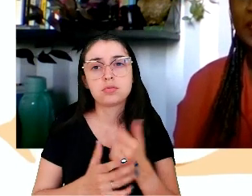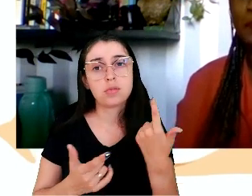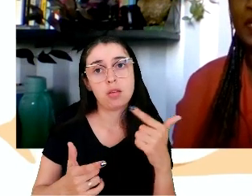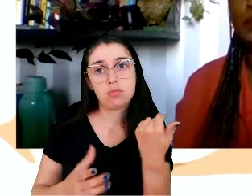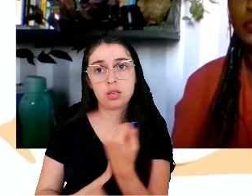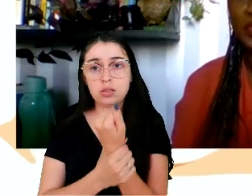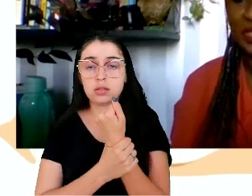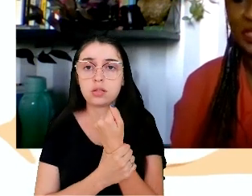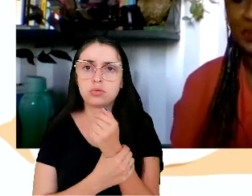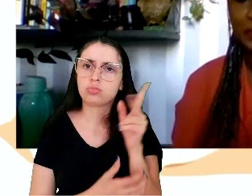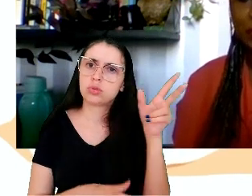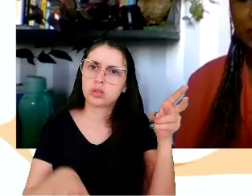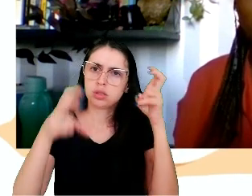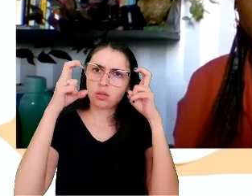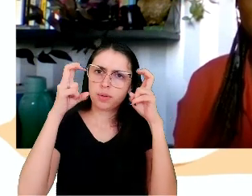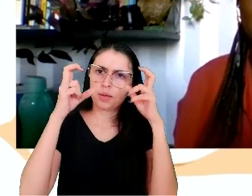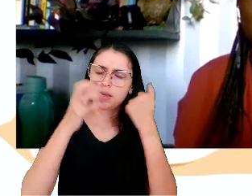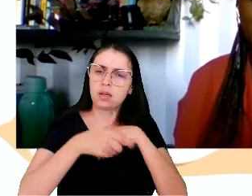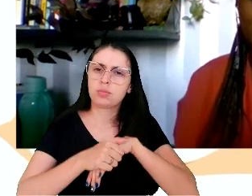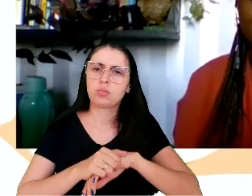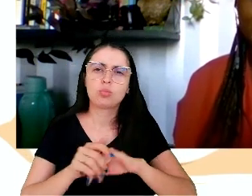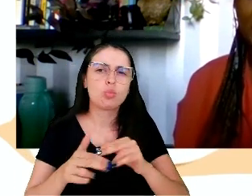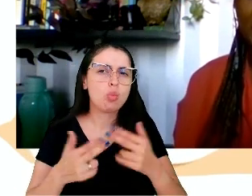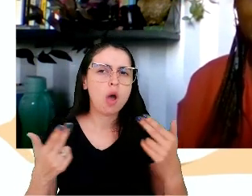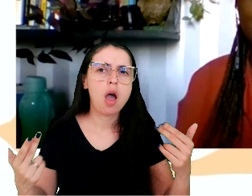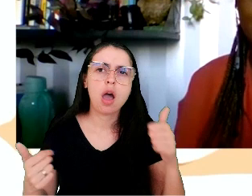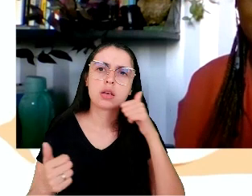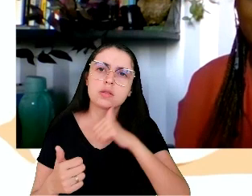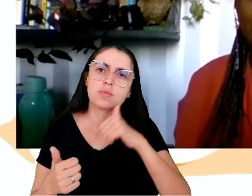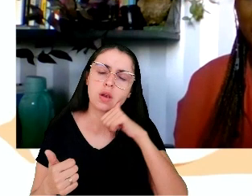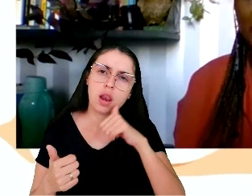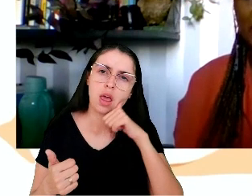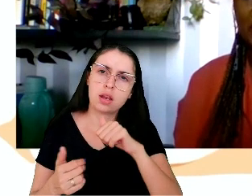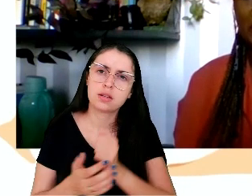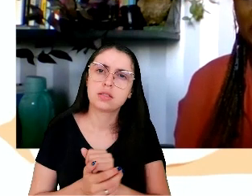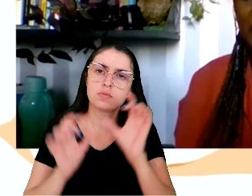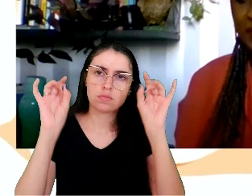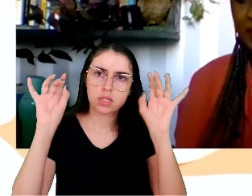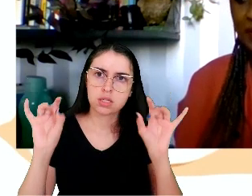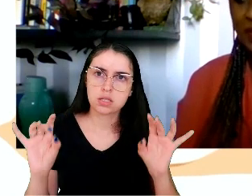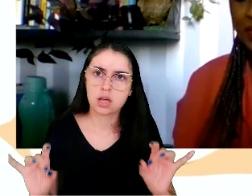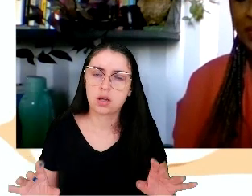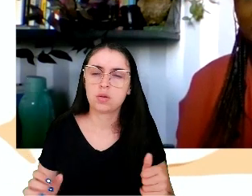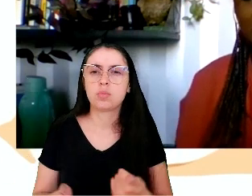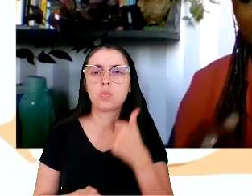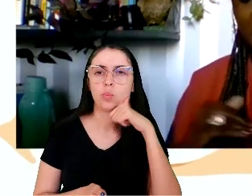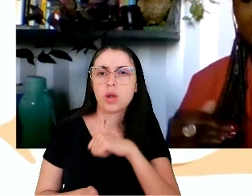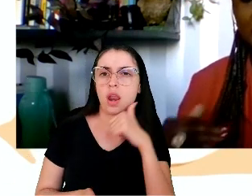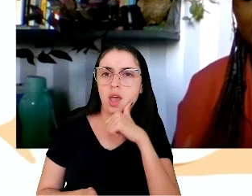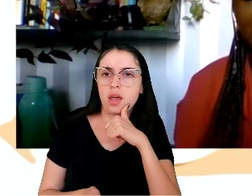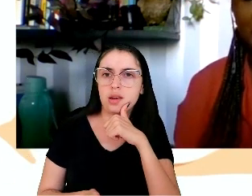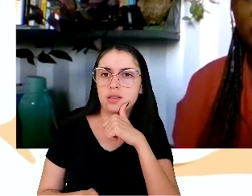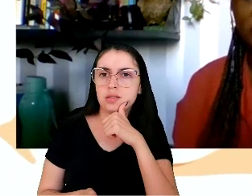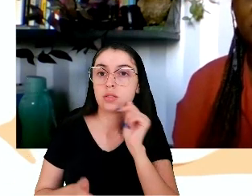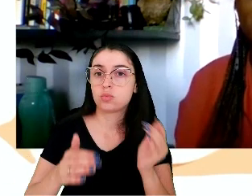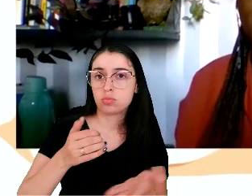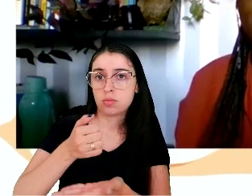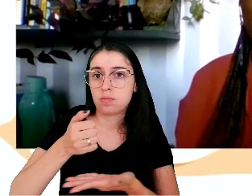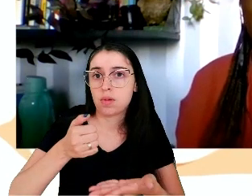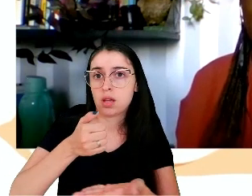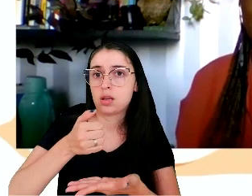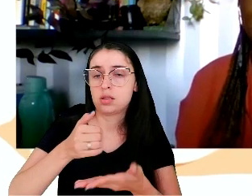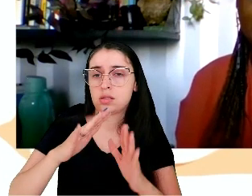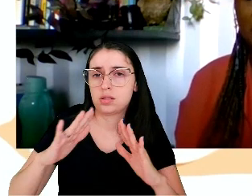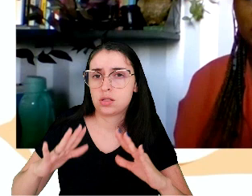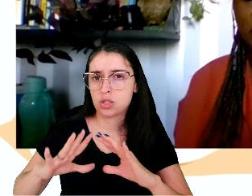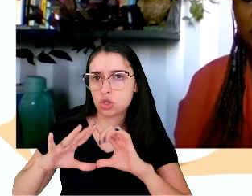nós percebemos que muitas mulheres, em especial essas mulheres que estão na base da pirâmide,